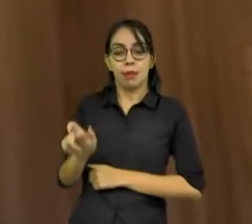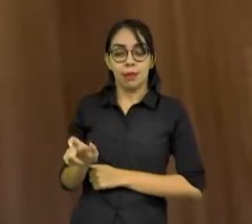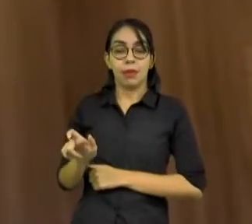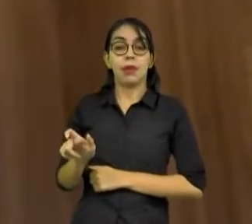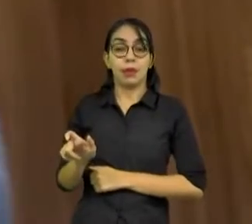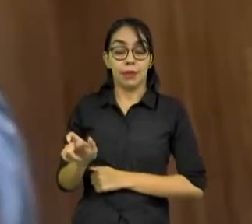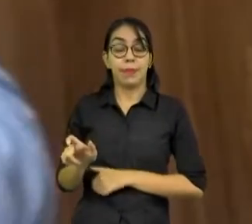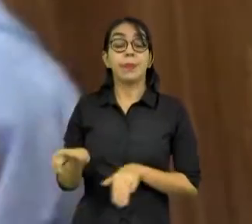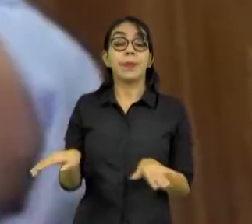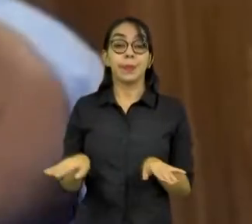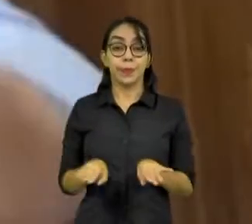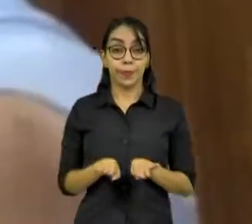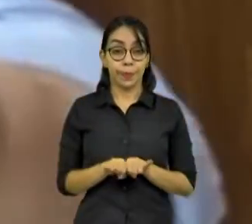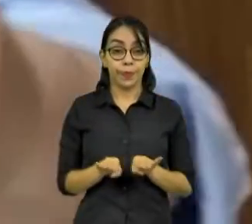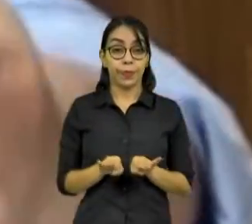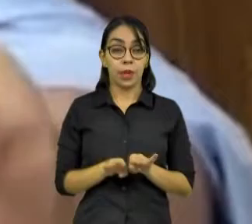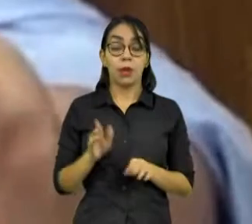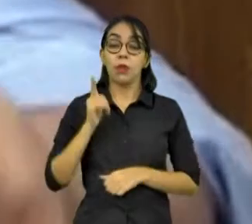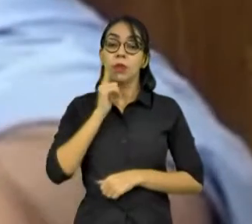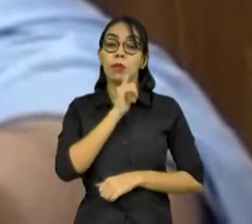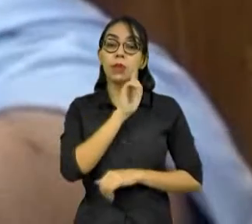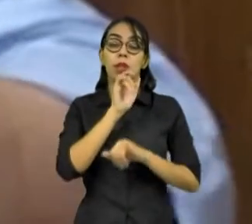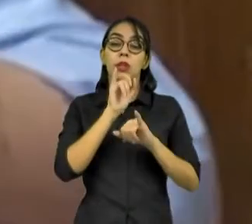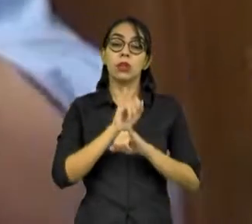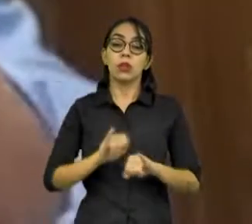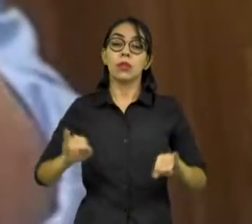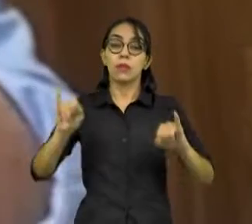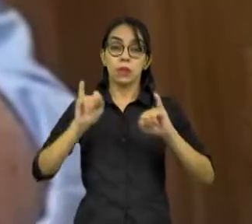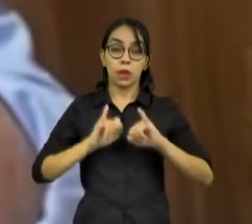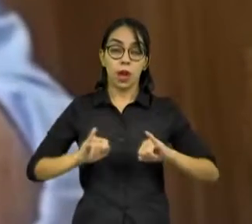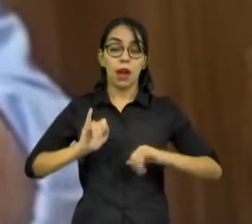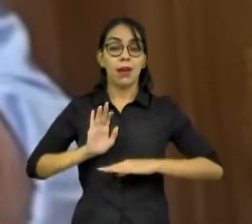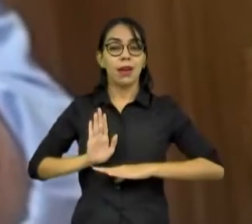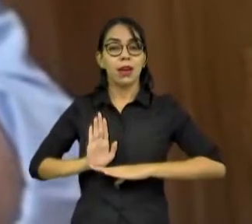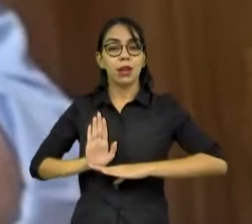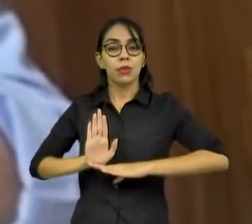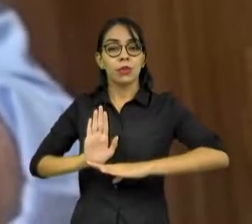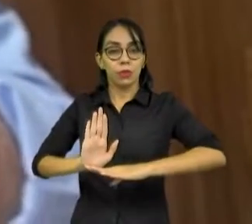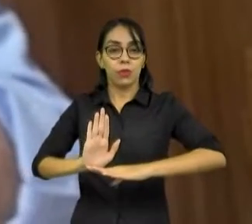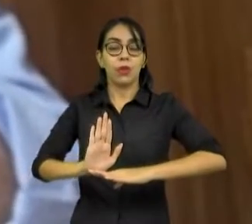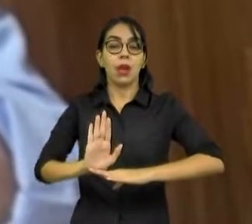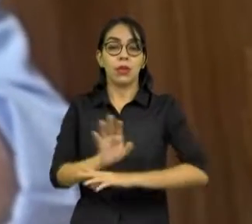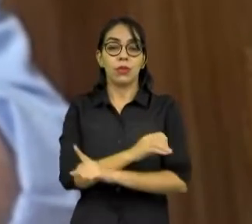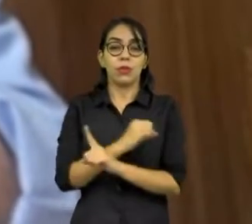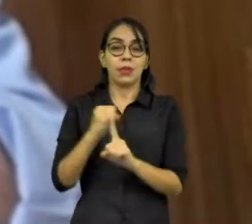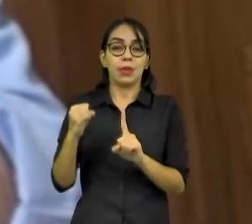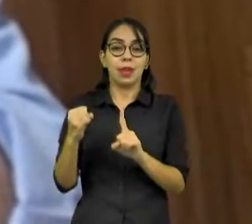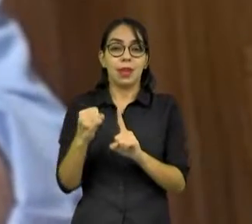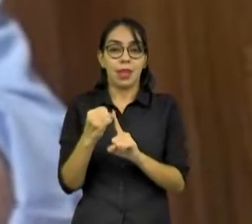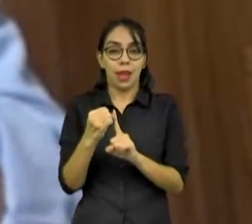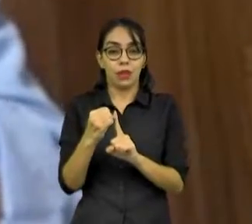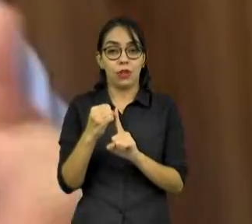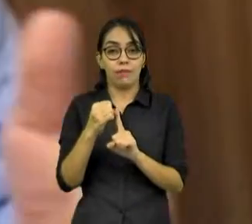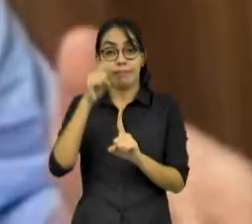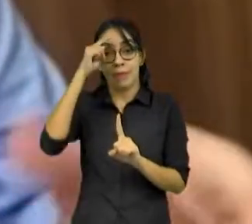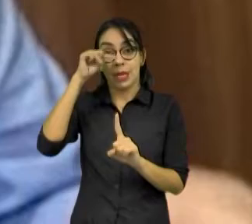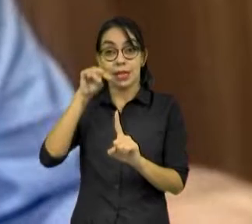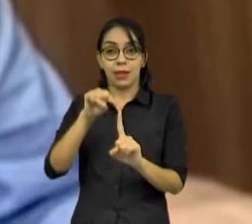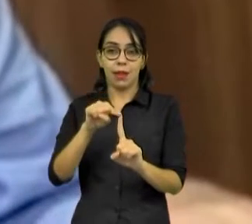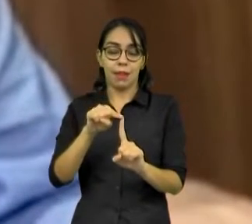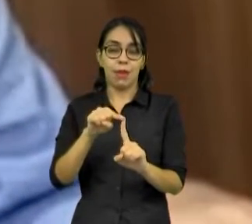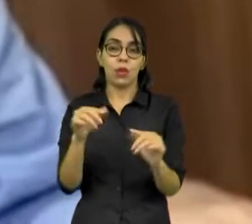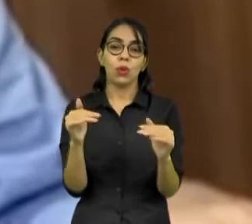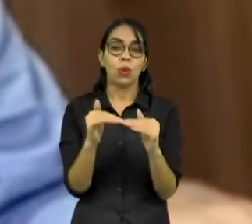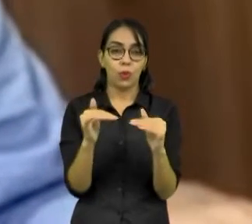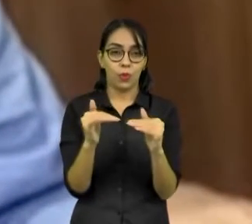eleitor de ajudar aquela pessoa que tem os mesmos pensamentos que o eleitor. Na hora